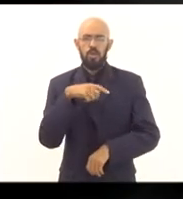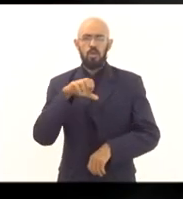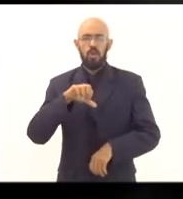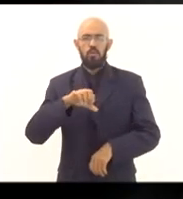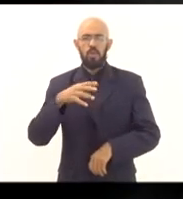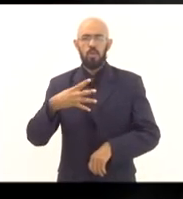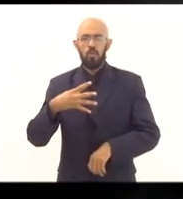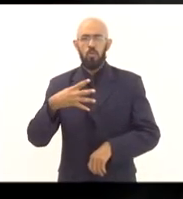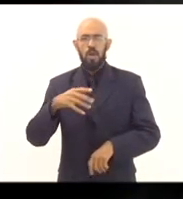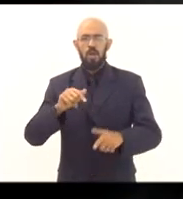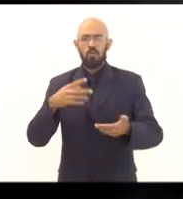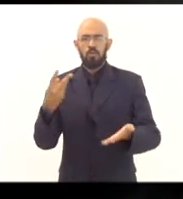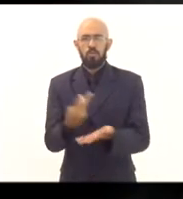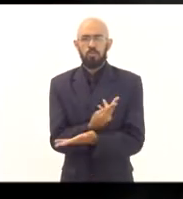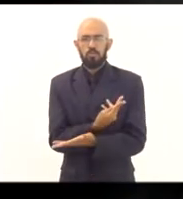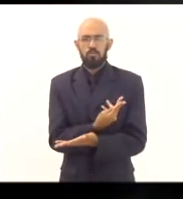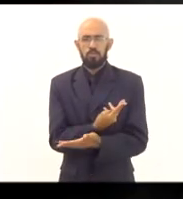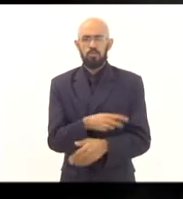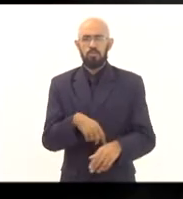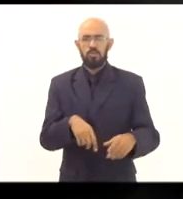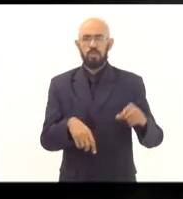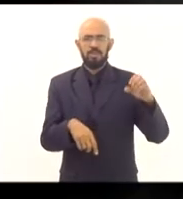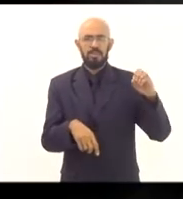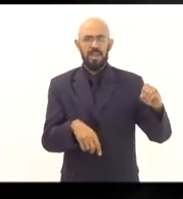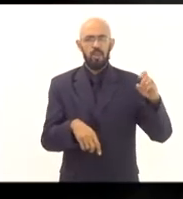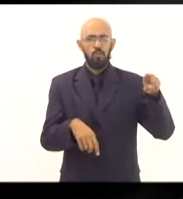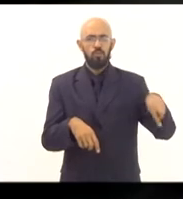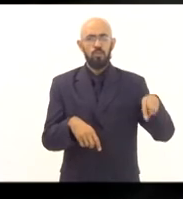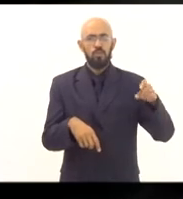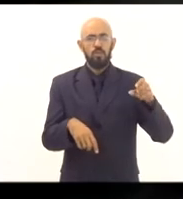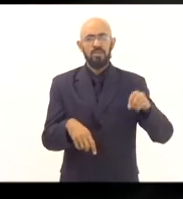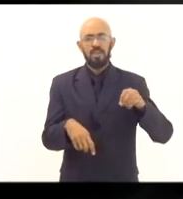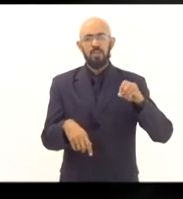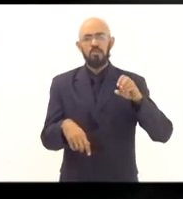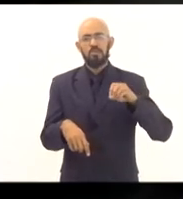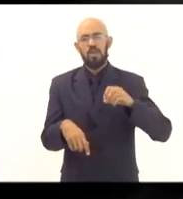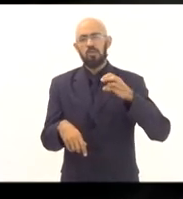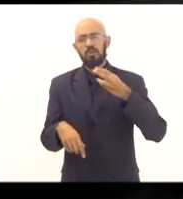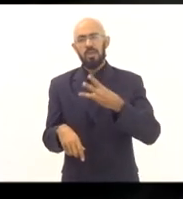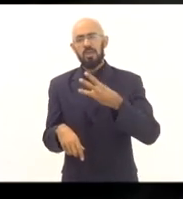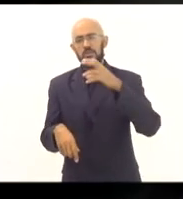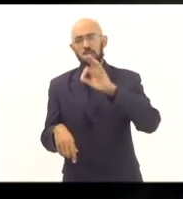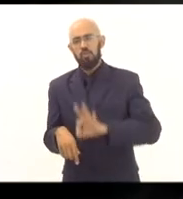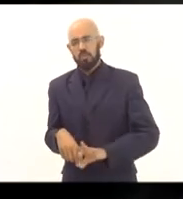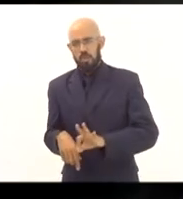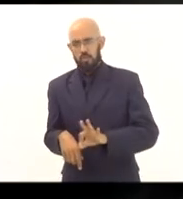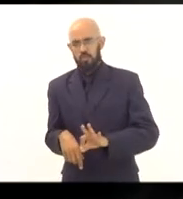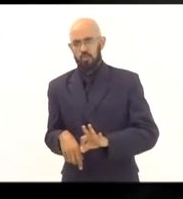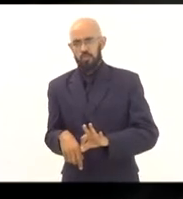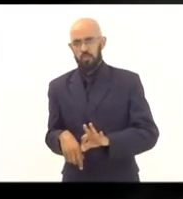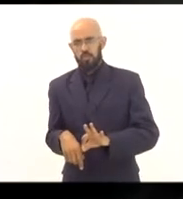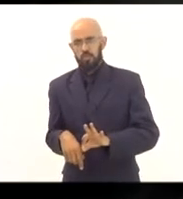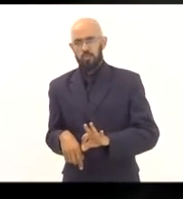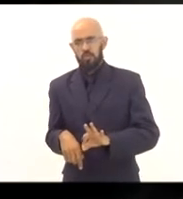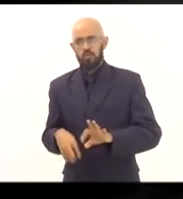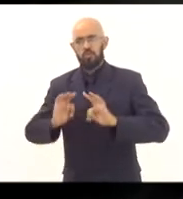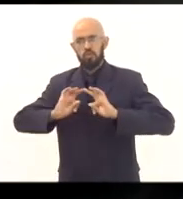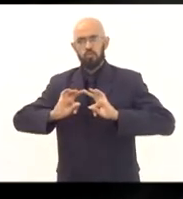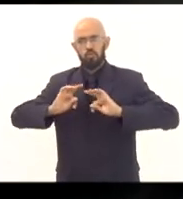casos apontados que corresponde a 0.03 por cento de um percentual do